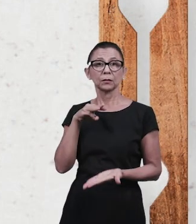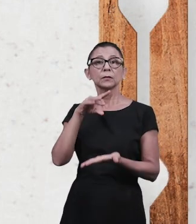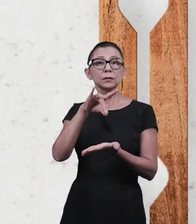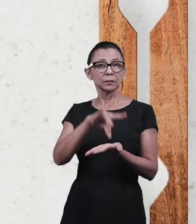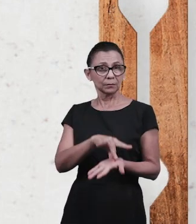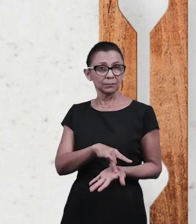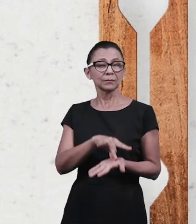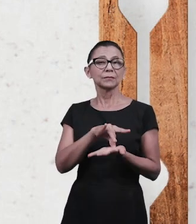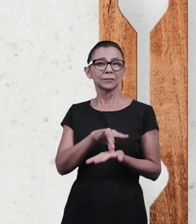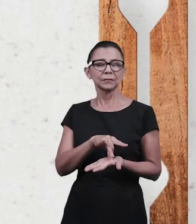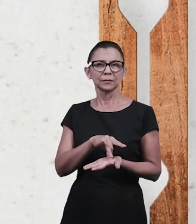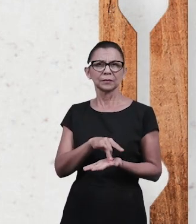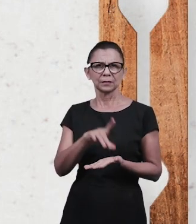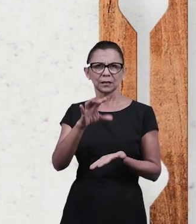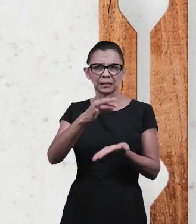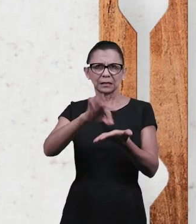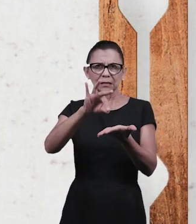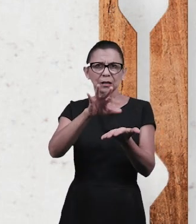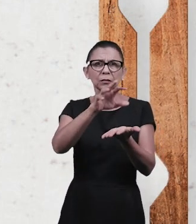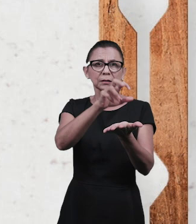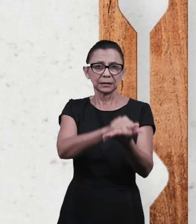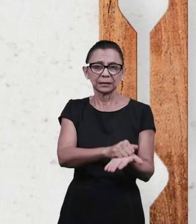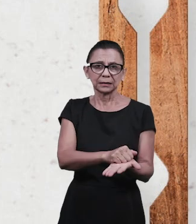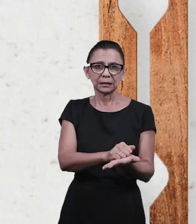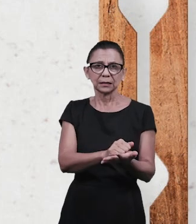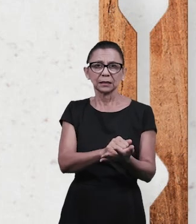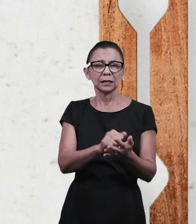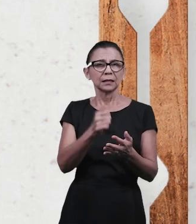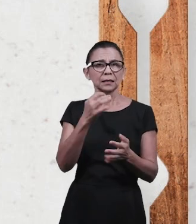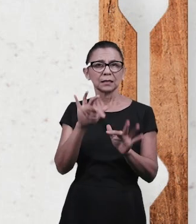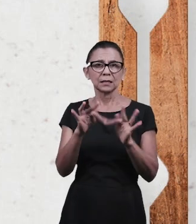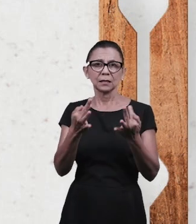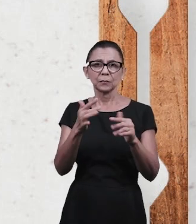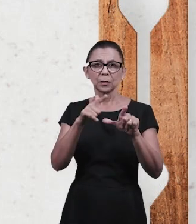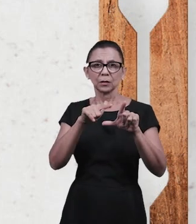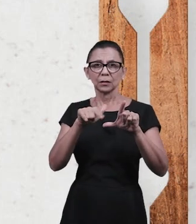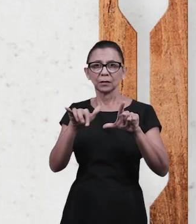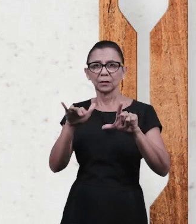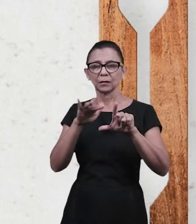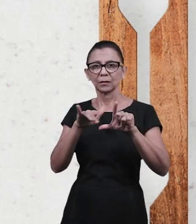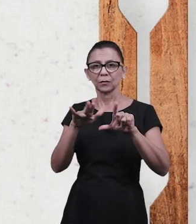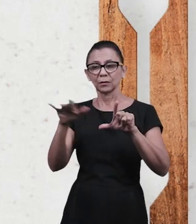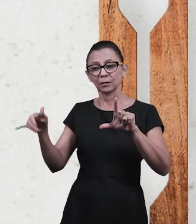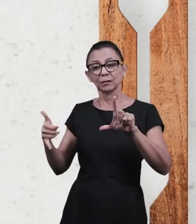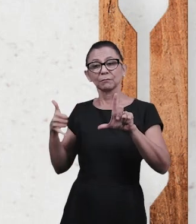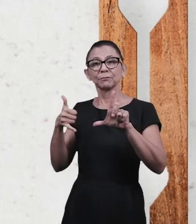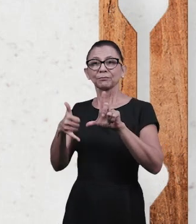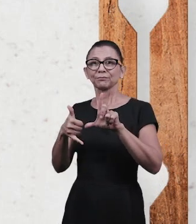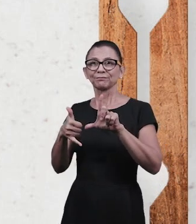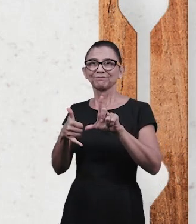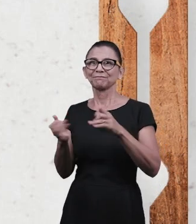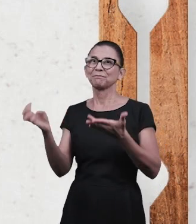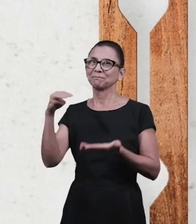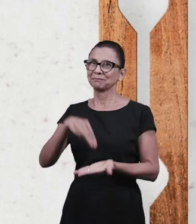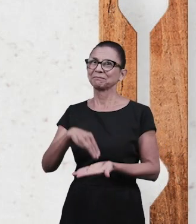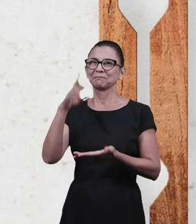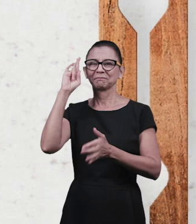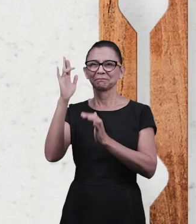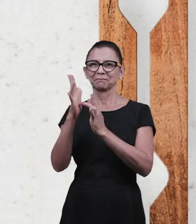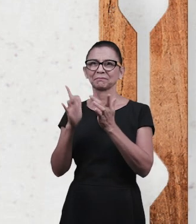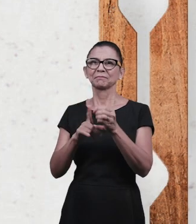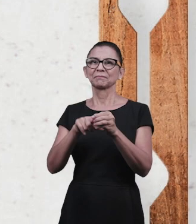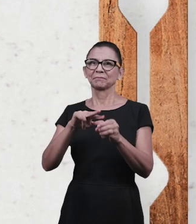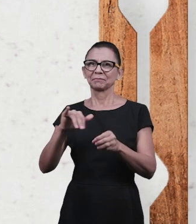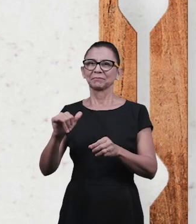no YouTube. Para confirmar sua inscrição, basta apontar a câmera do seu celular para este QR Code. Maranatha, o